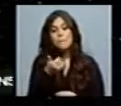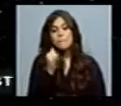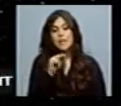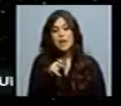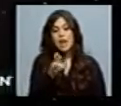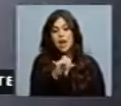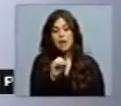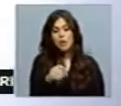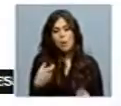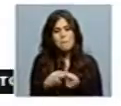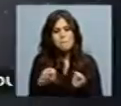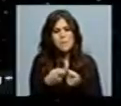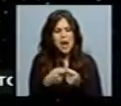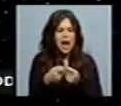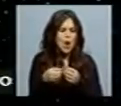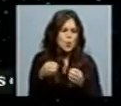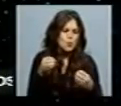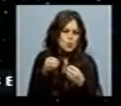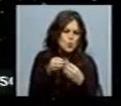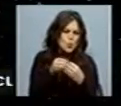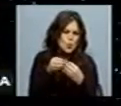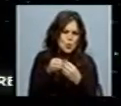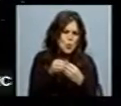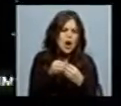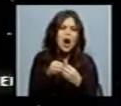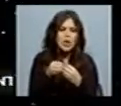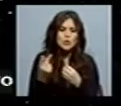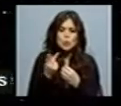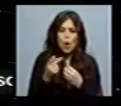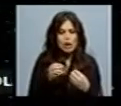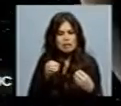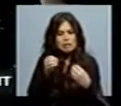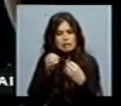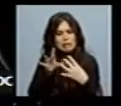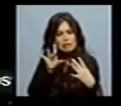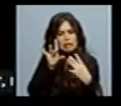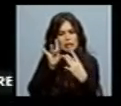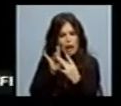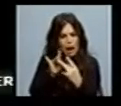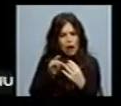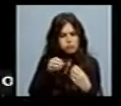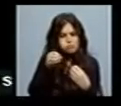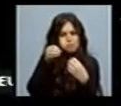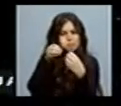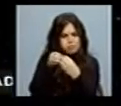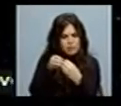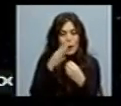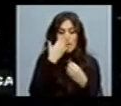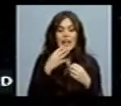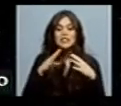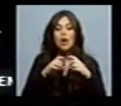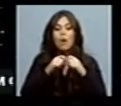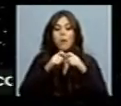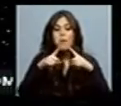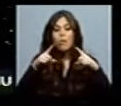se aproximou tanto que as suas próprias atmosferas começaram a colar-se. Aquilo parecia quase que um amendoim, dois amendoins